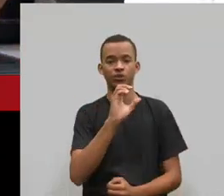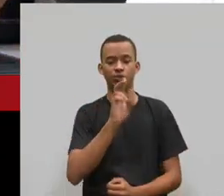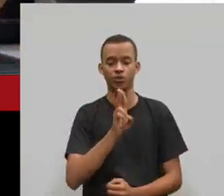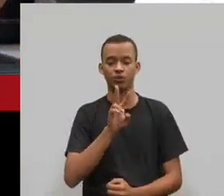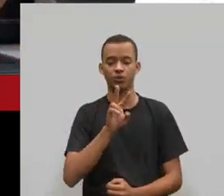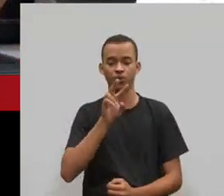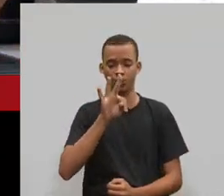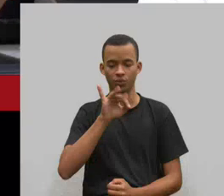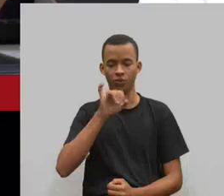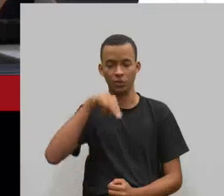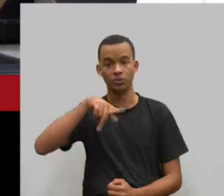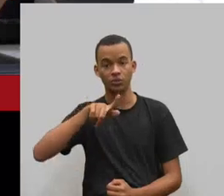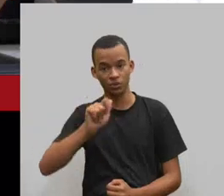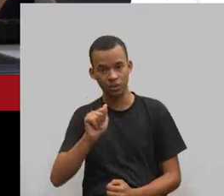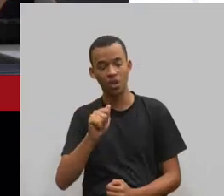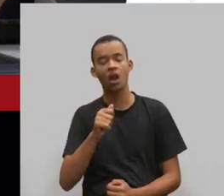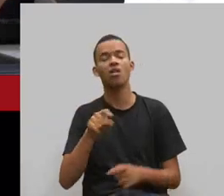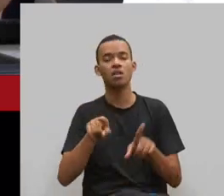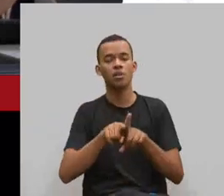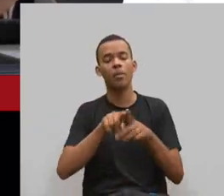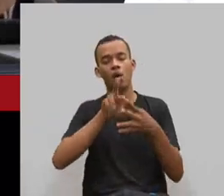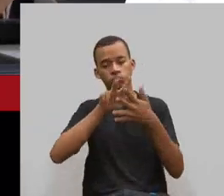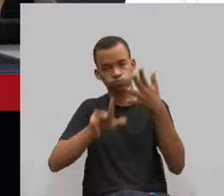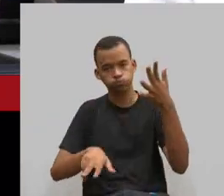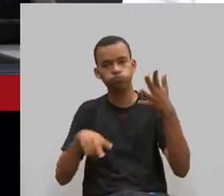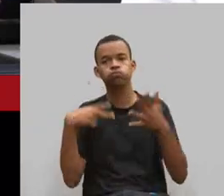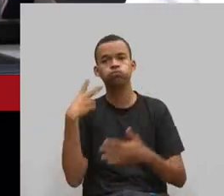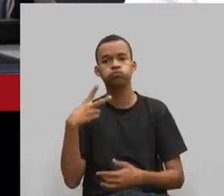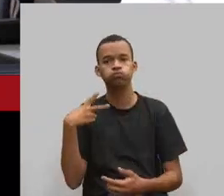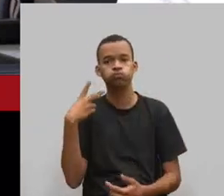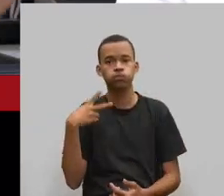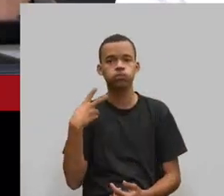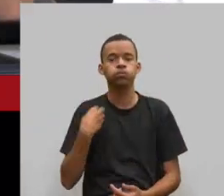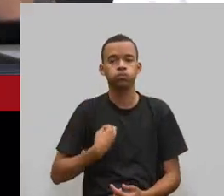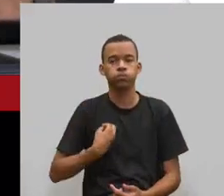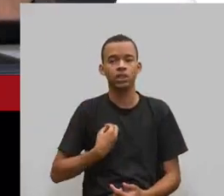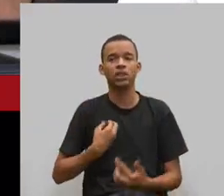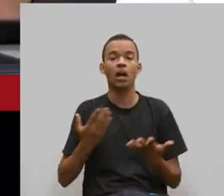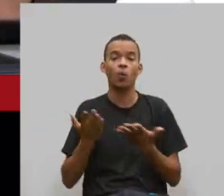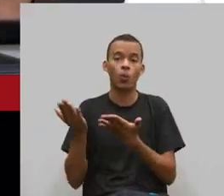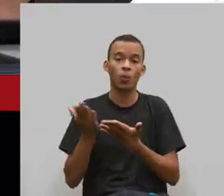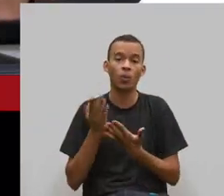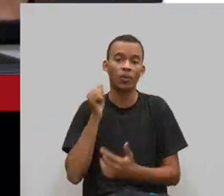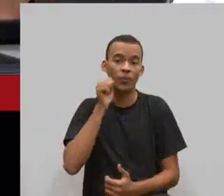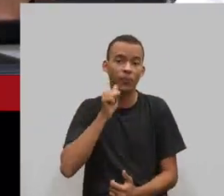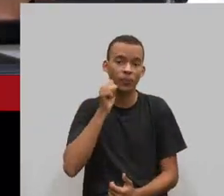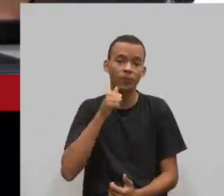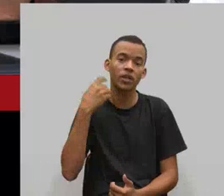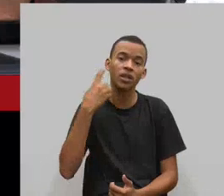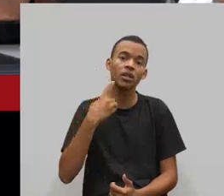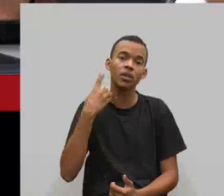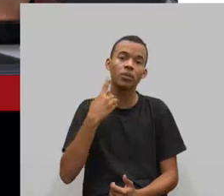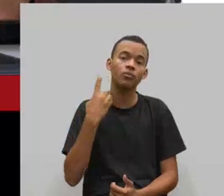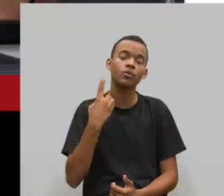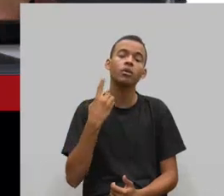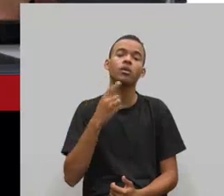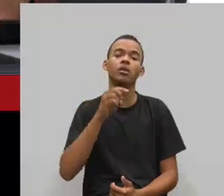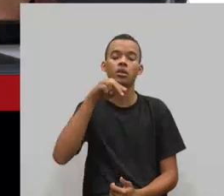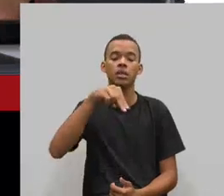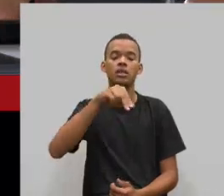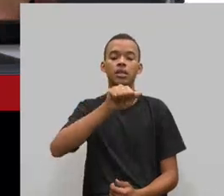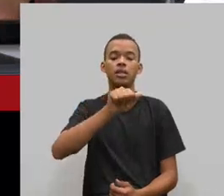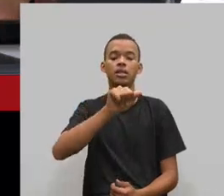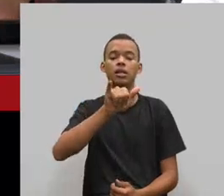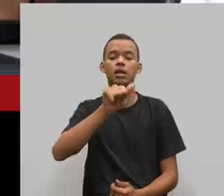presentes eu passo então a palavra à deputada Naiara Rocha autora do requerimento que deu